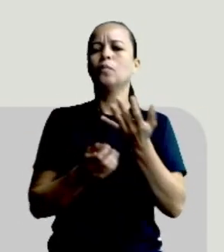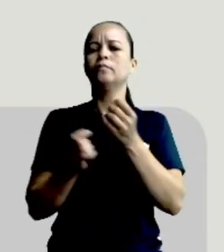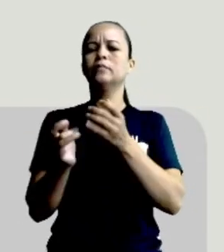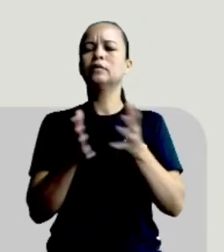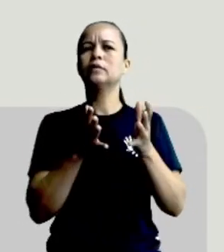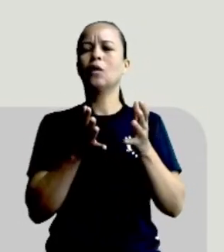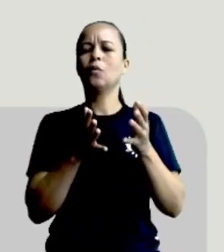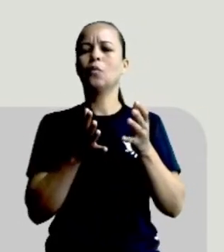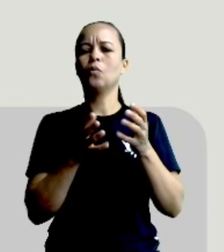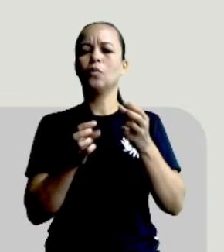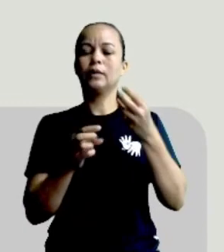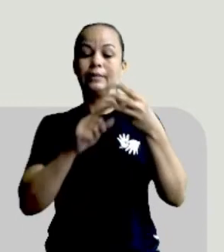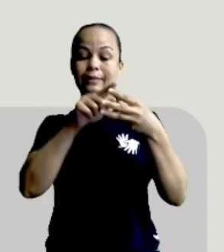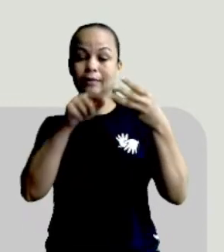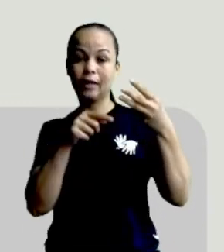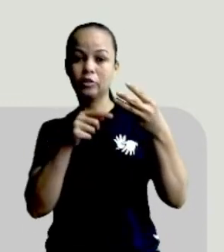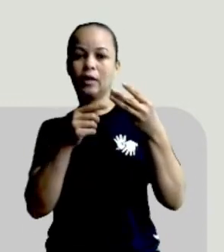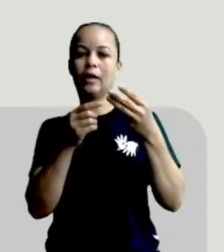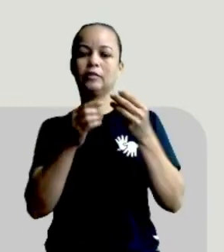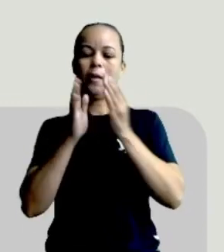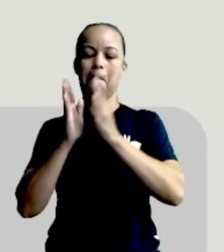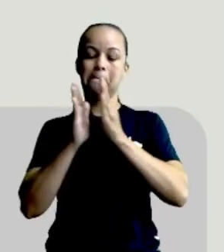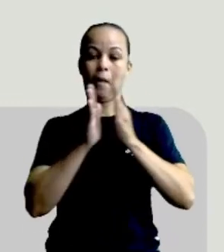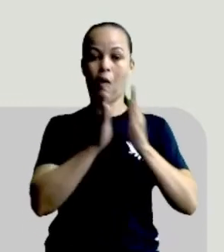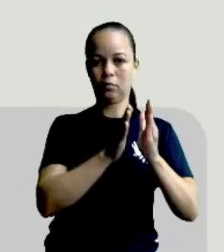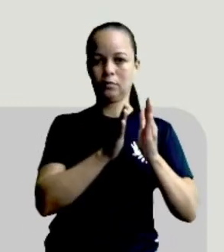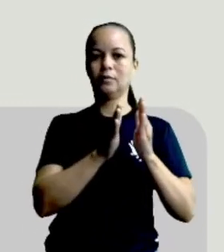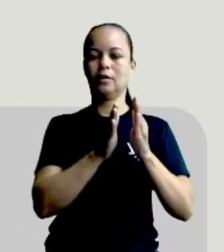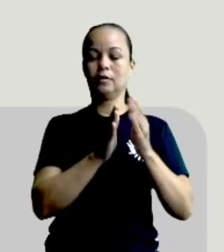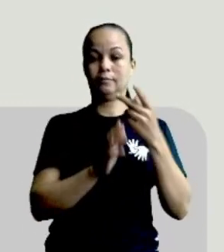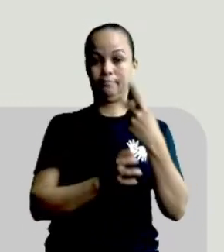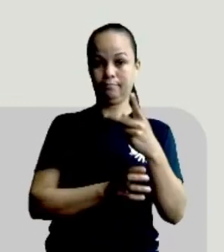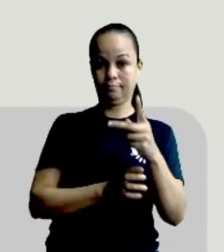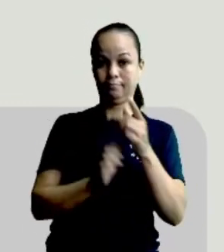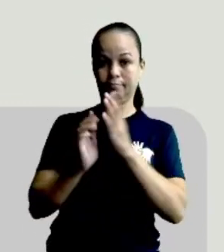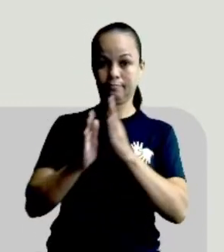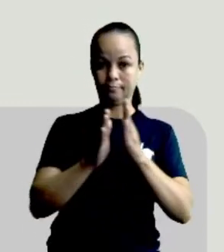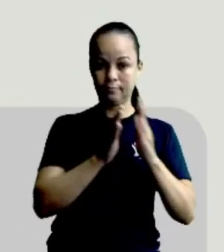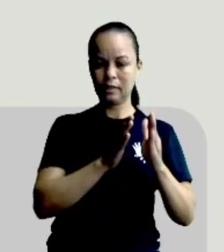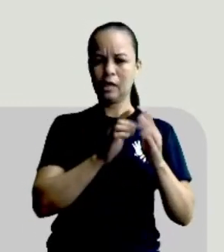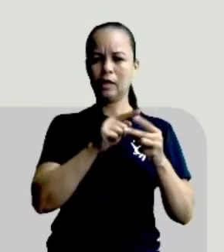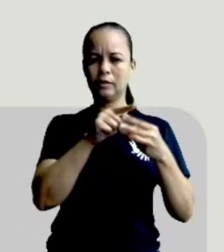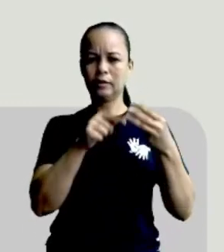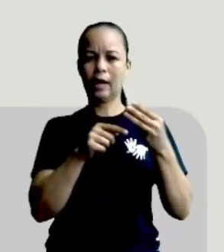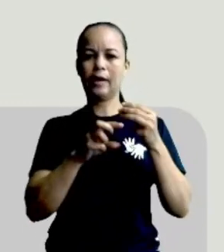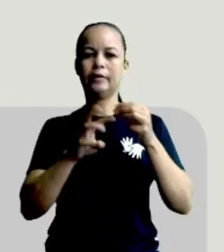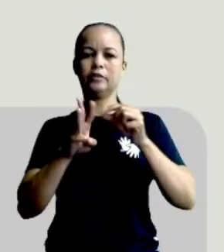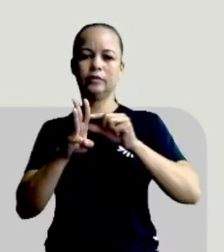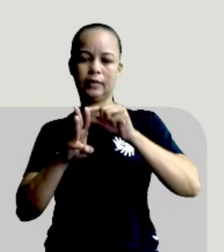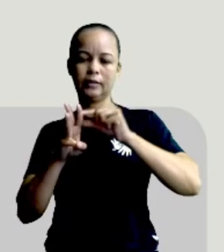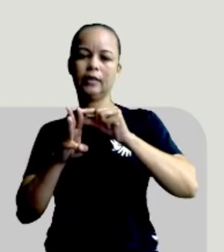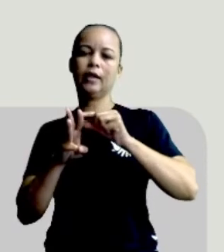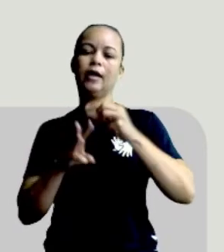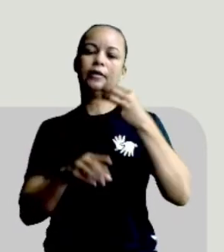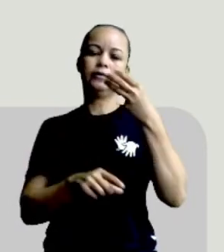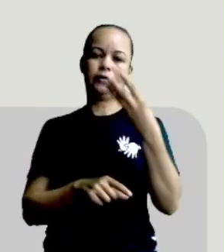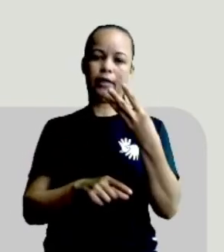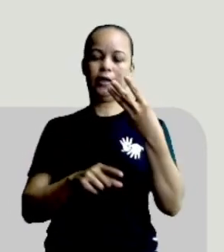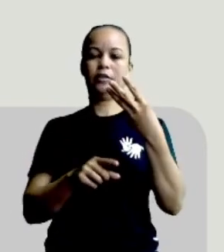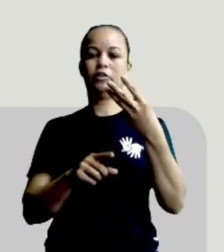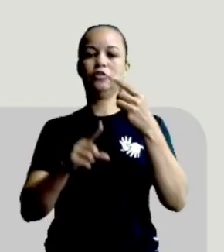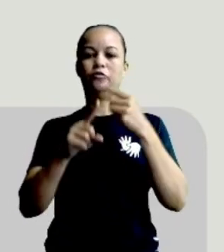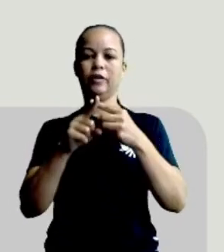3 casas que podem ser usadas na posição, né, nessa posição das centenas, teremos 3 vezes 12 igual